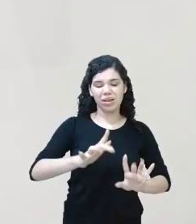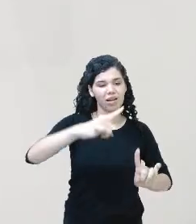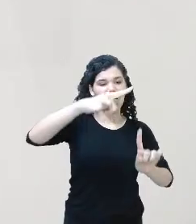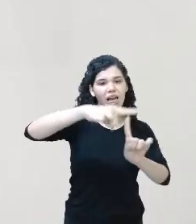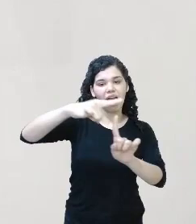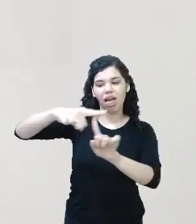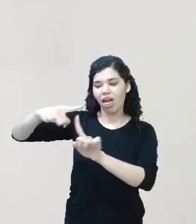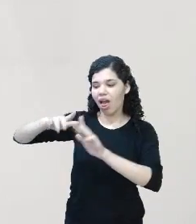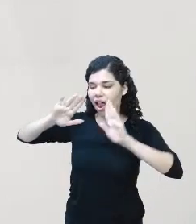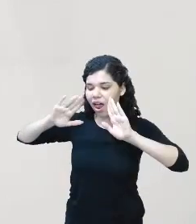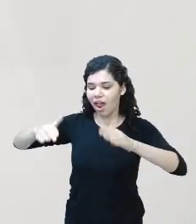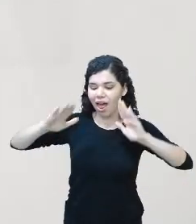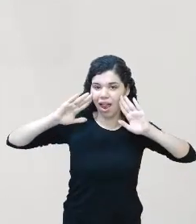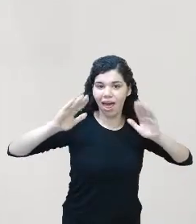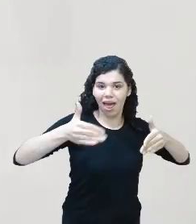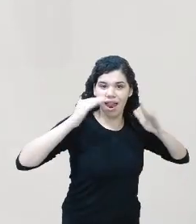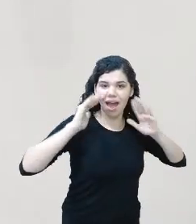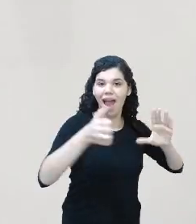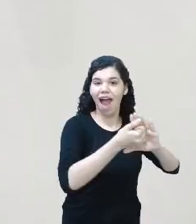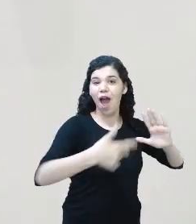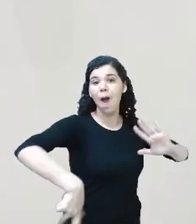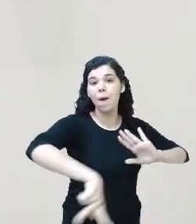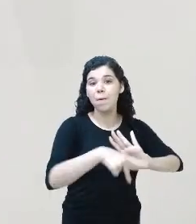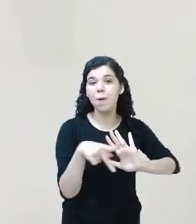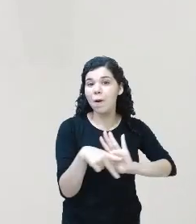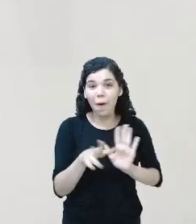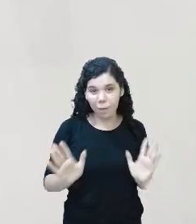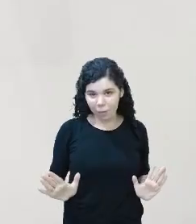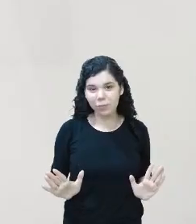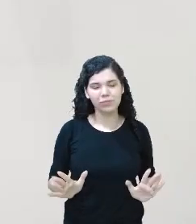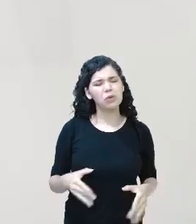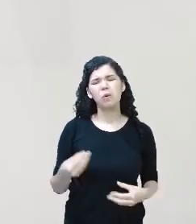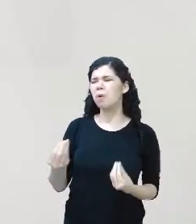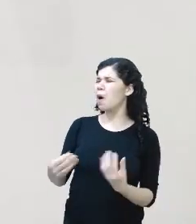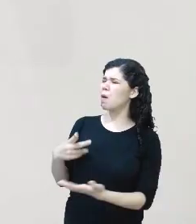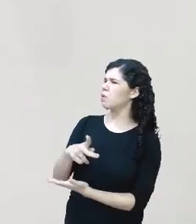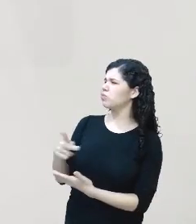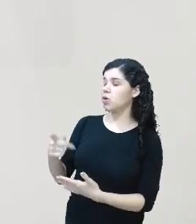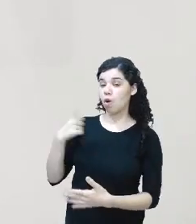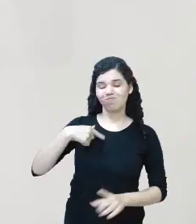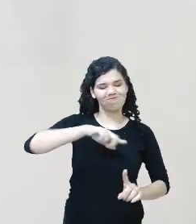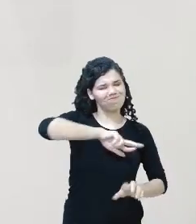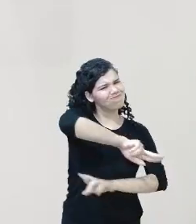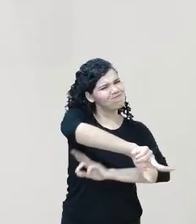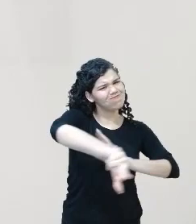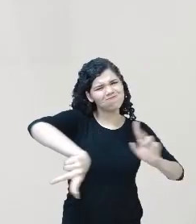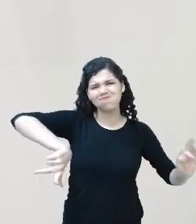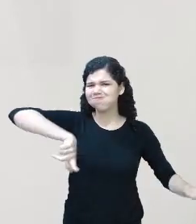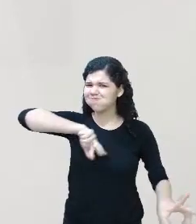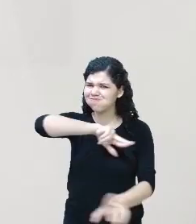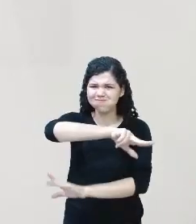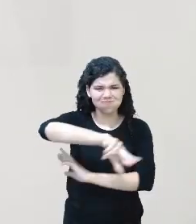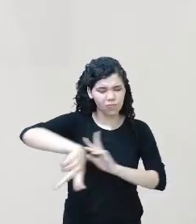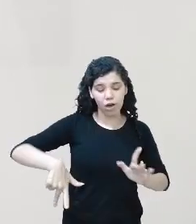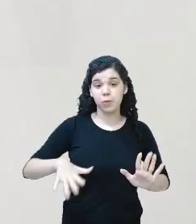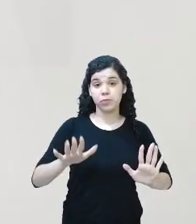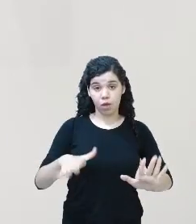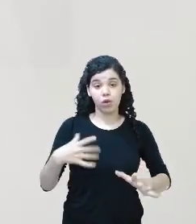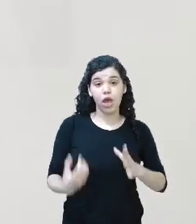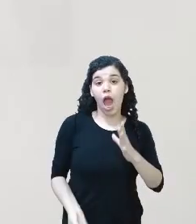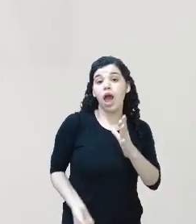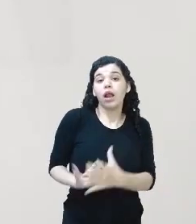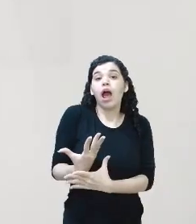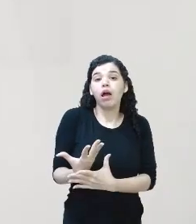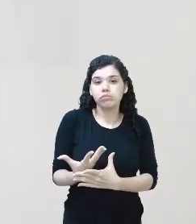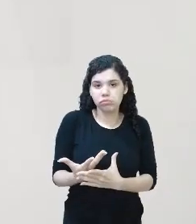sua especificidade. Como assim, professora? A gente tem vários tipos de solo. E esses solos, eles são